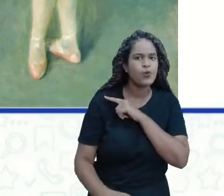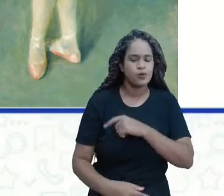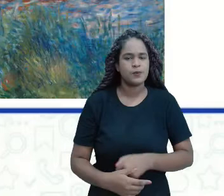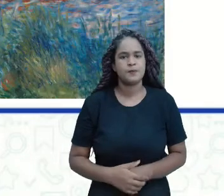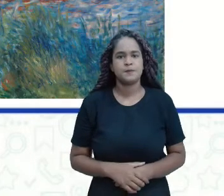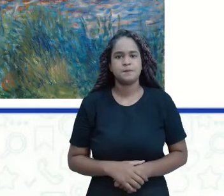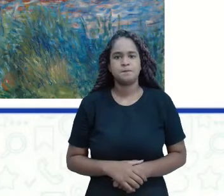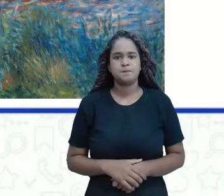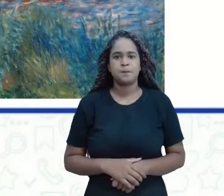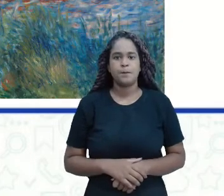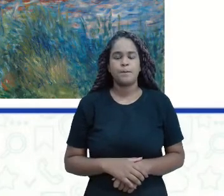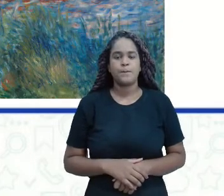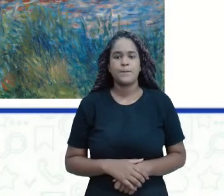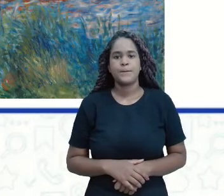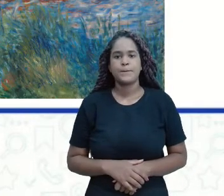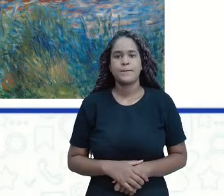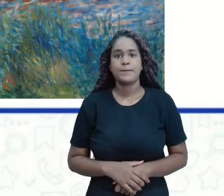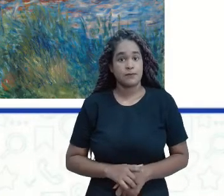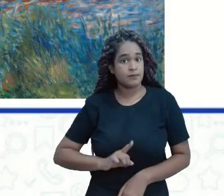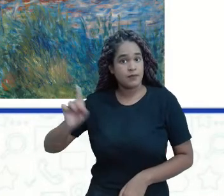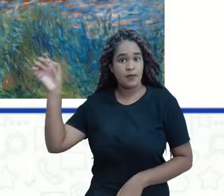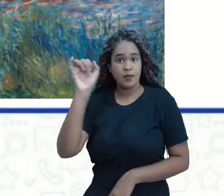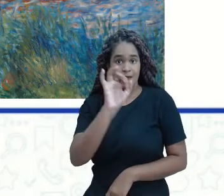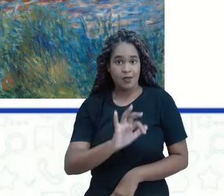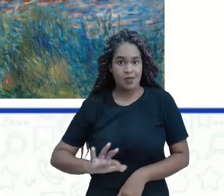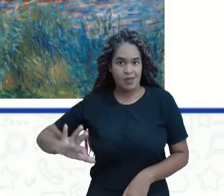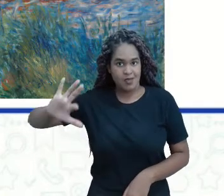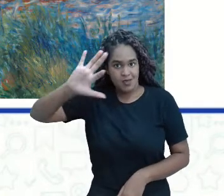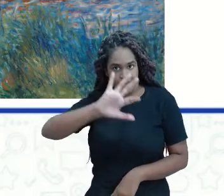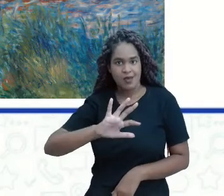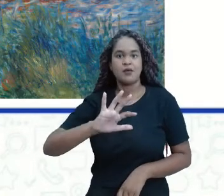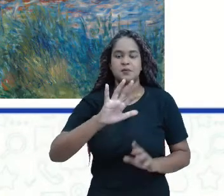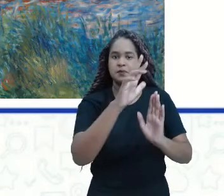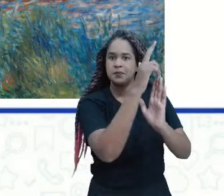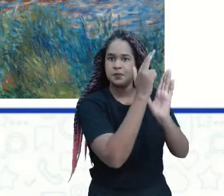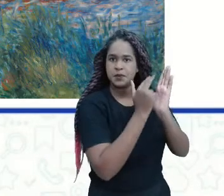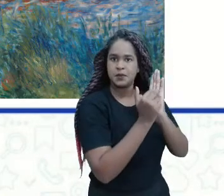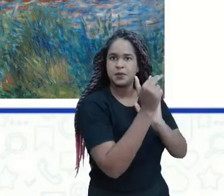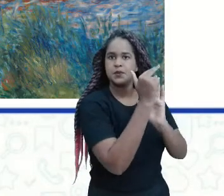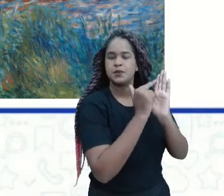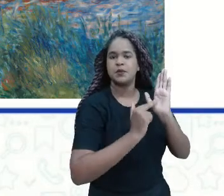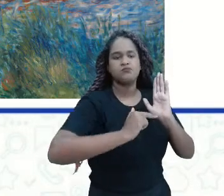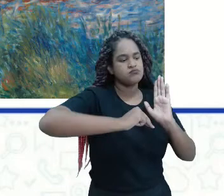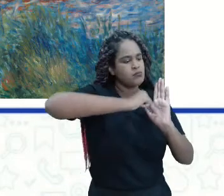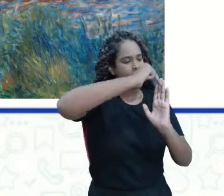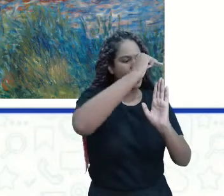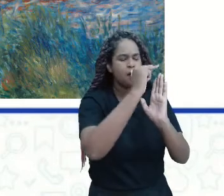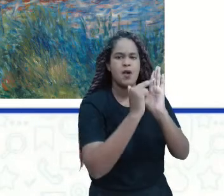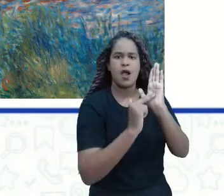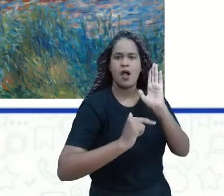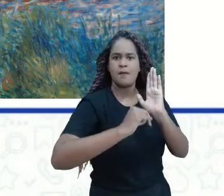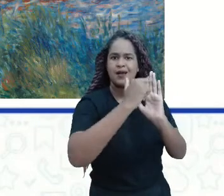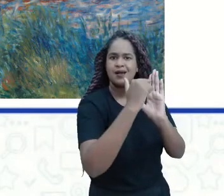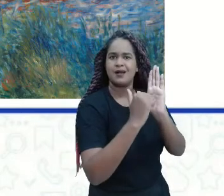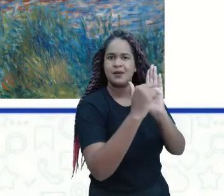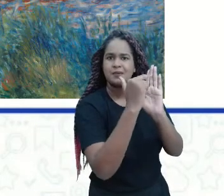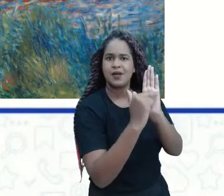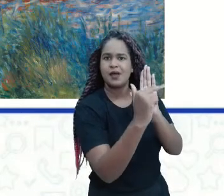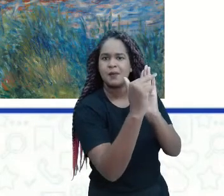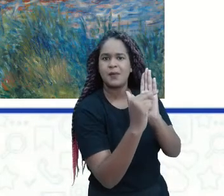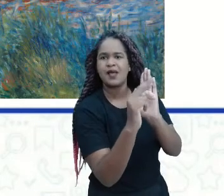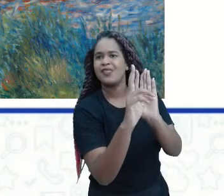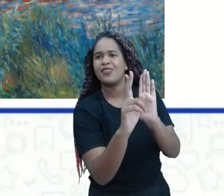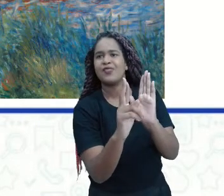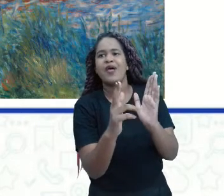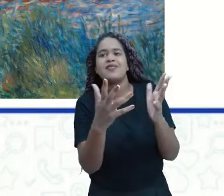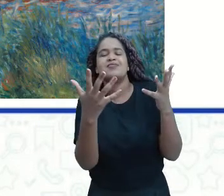ruptura. Né? Os impressionistas, vocês estão vendo aí nas imagens, né, uma pintura toda onde a pincelada aparece, né, não há um